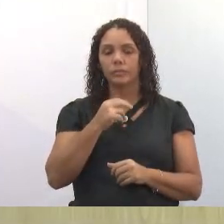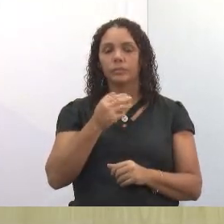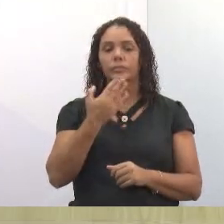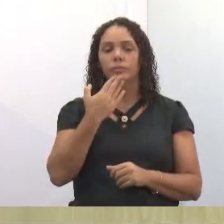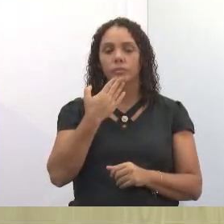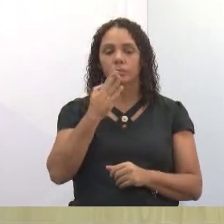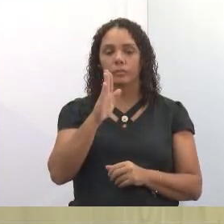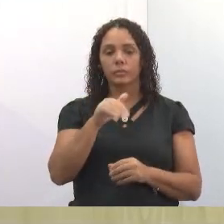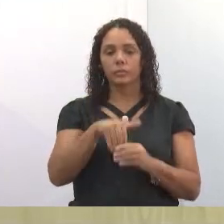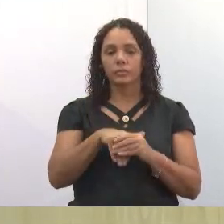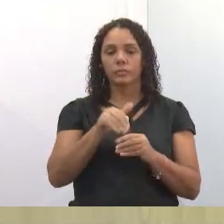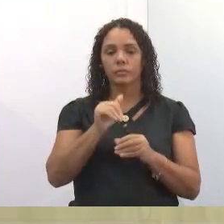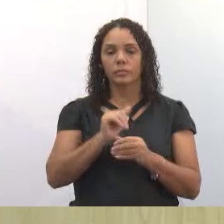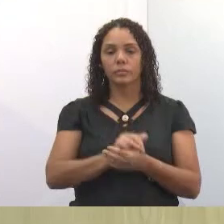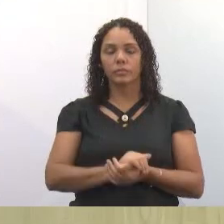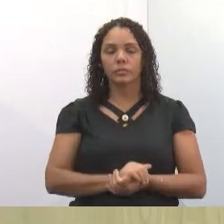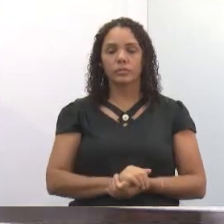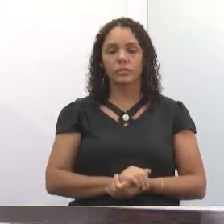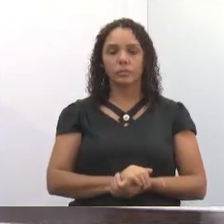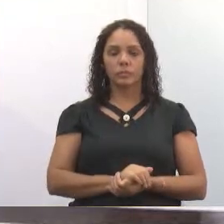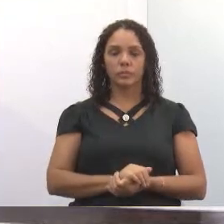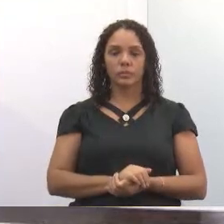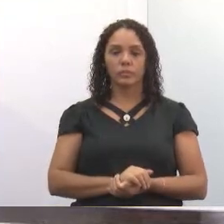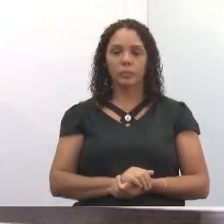foi pedido votação.